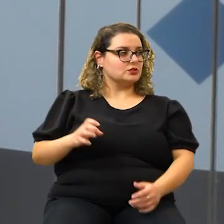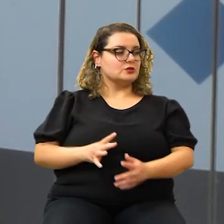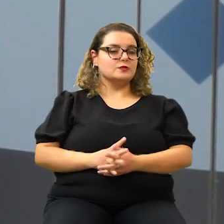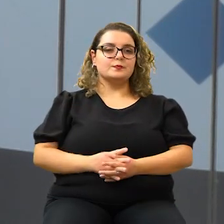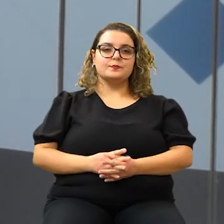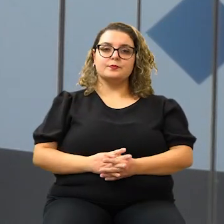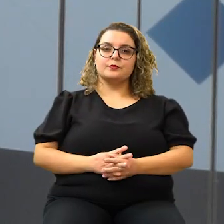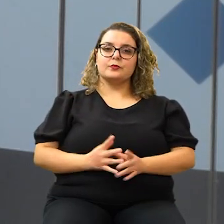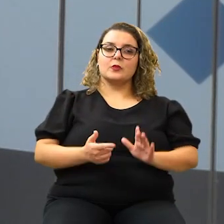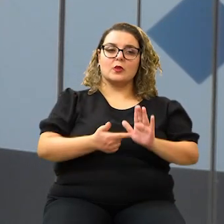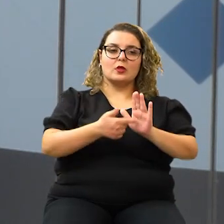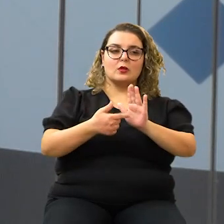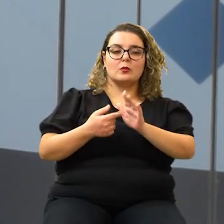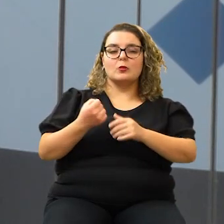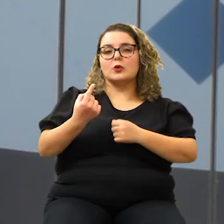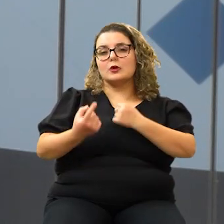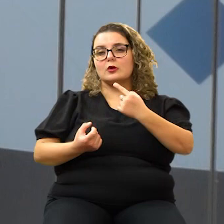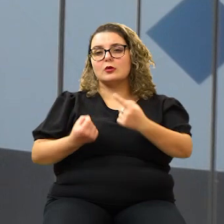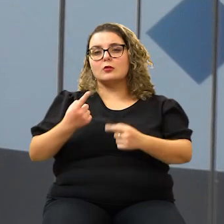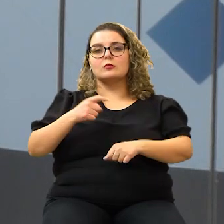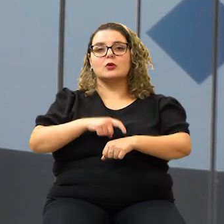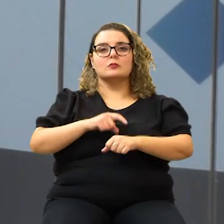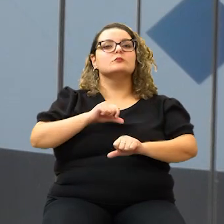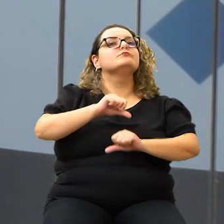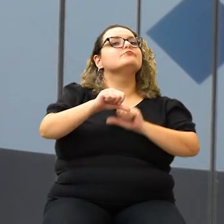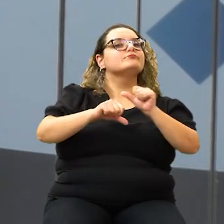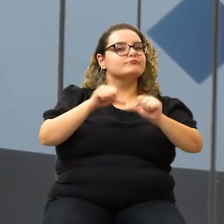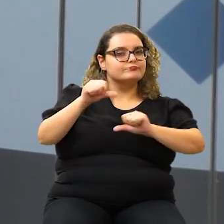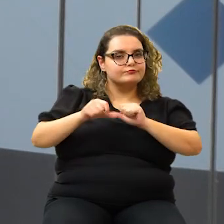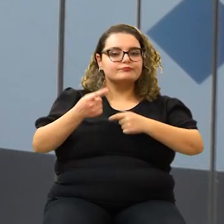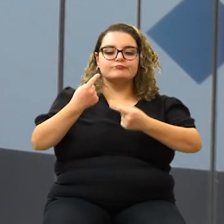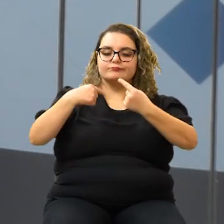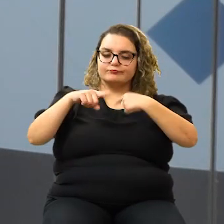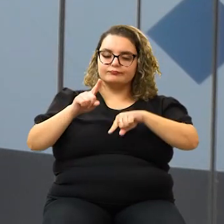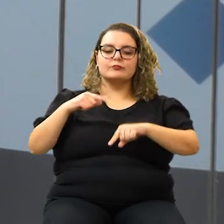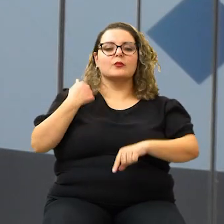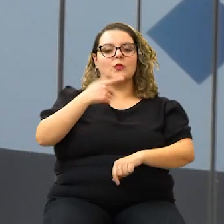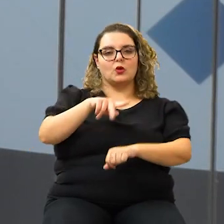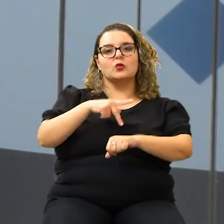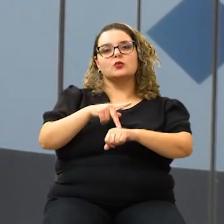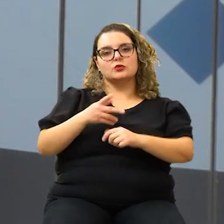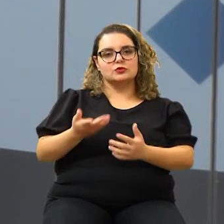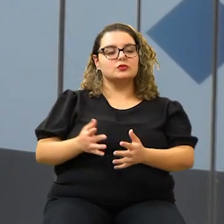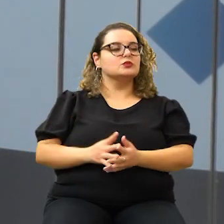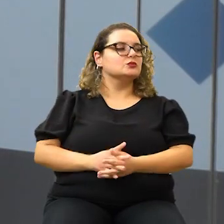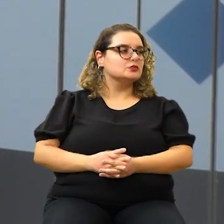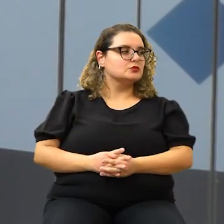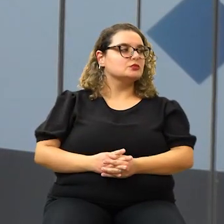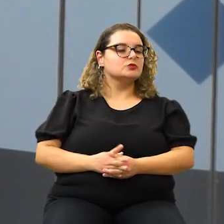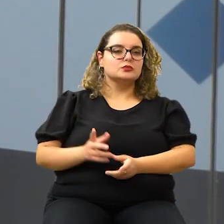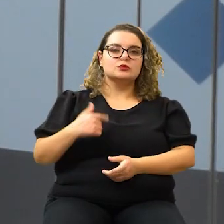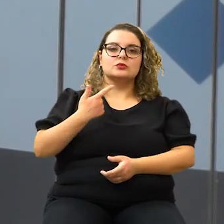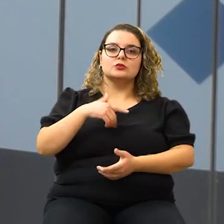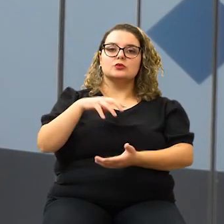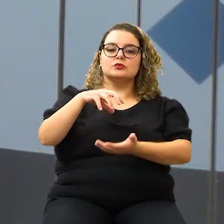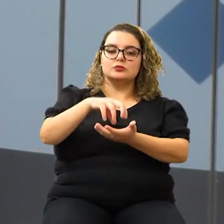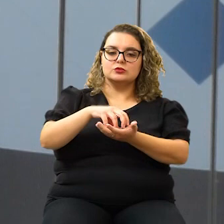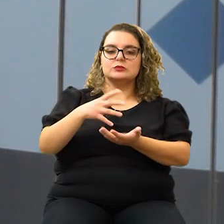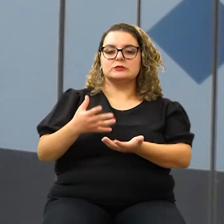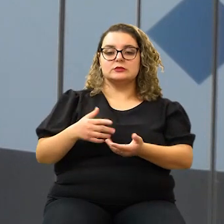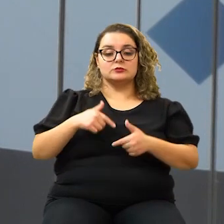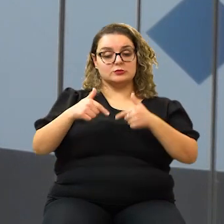para algumas horas, eu acho que isso vai revolucionar muito o nosso país e o nosso centro, né? A gente está trabalhando